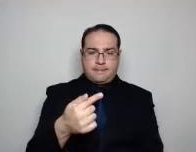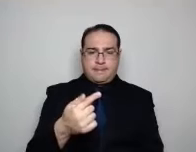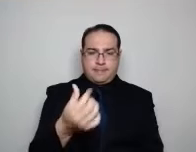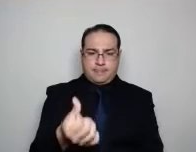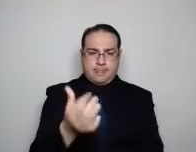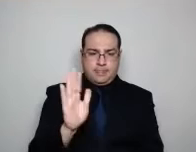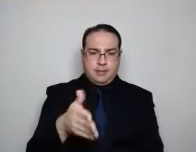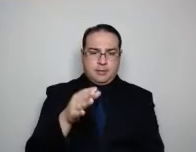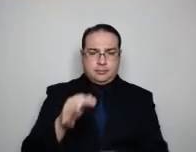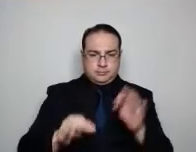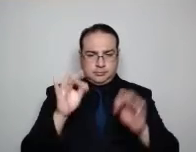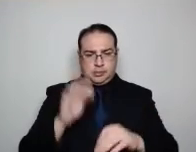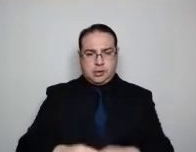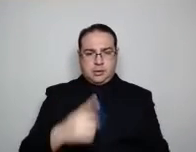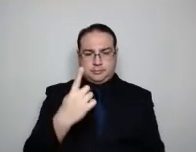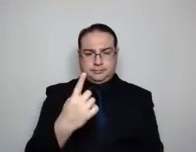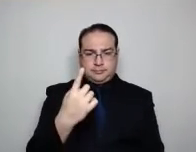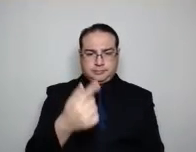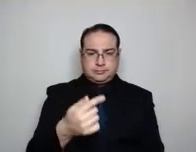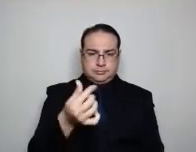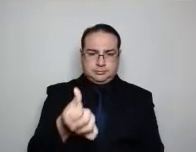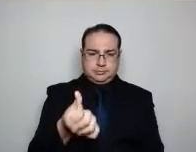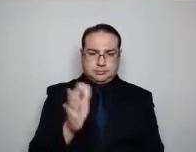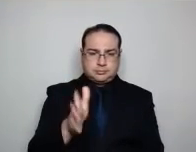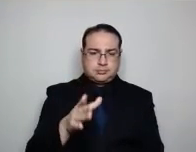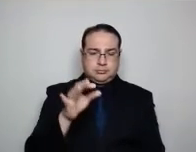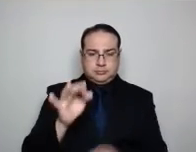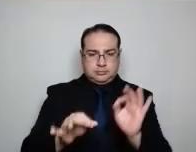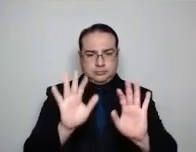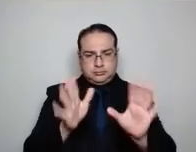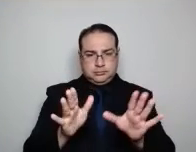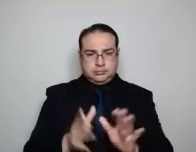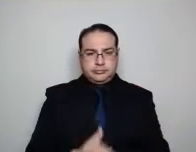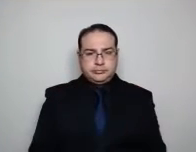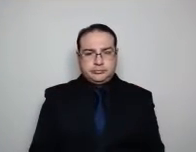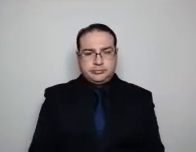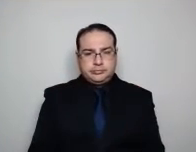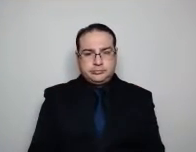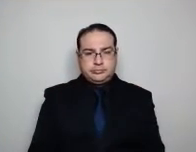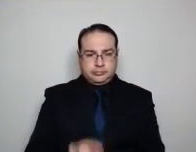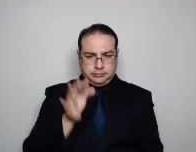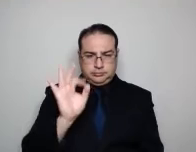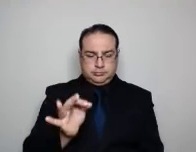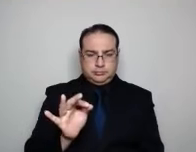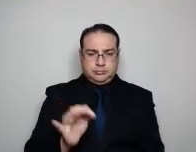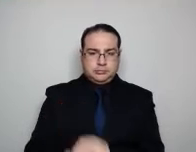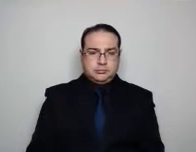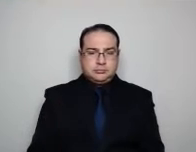julgado, 175. 176 já foi julgado, não é? É isso, Osvaldo? Já sim.